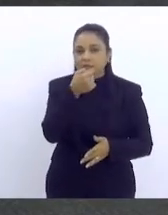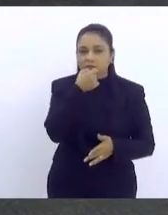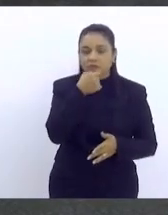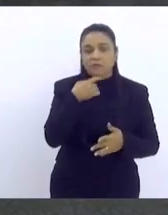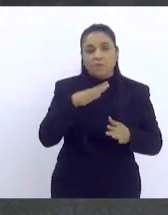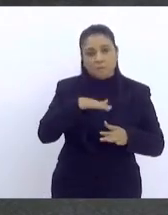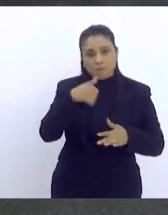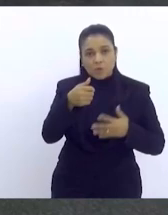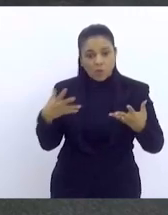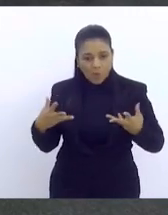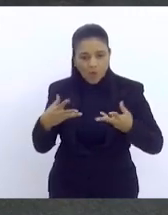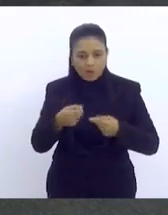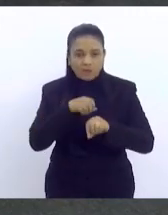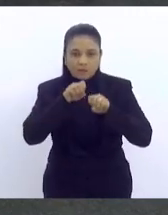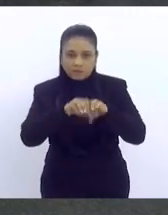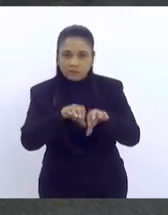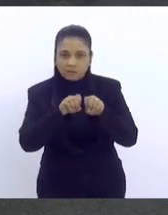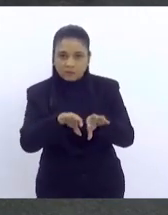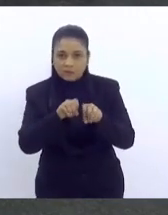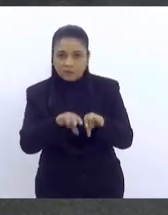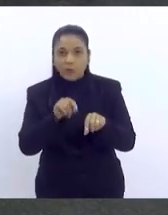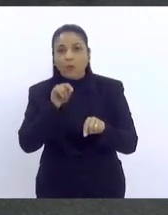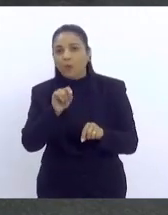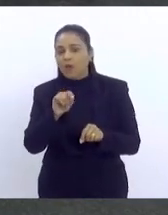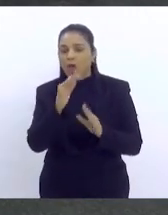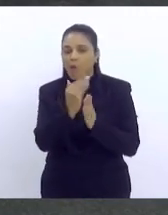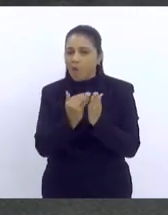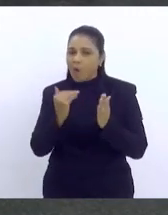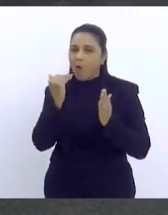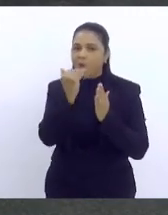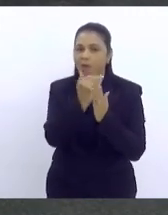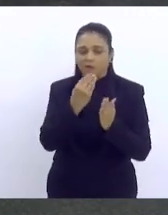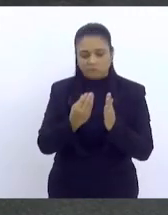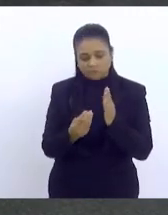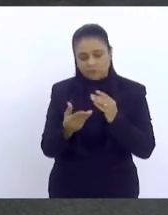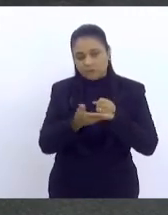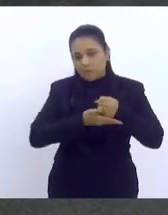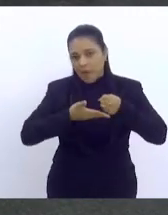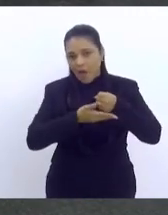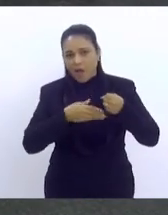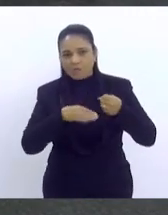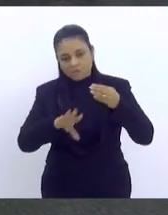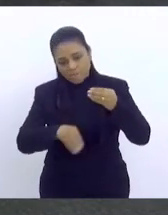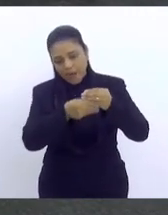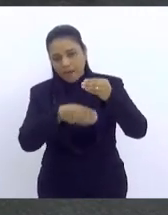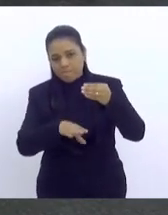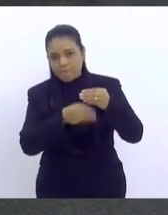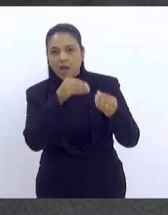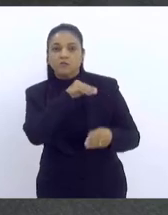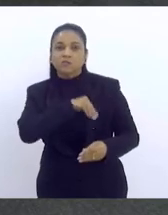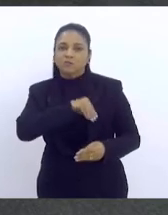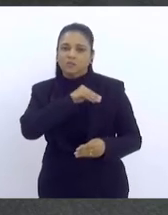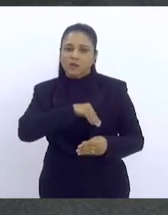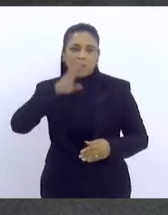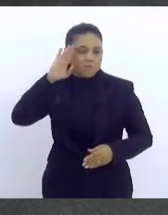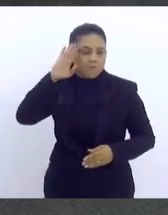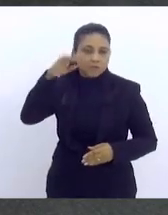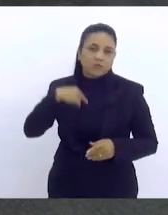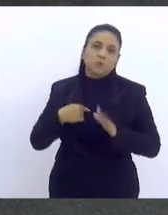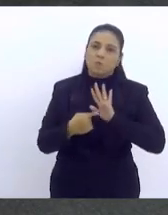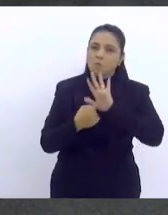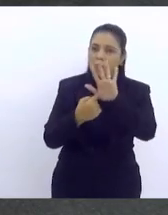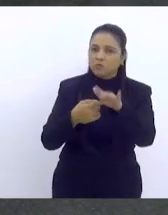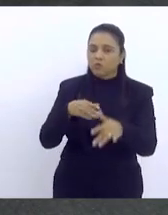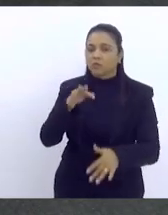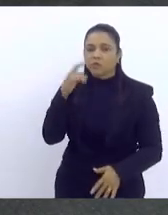da educação passa necessariamente pelo aumento do salário dos professores como muito bem apontado aqui pelo deputado Sérgio Fernandes por